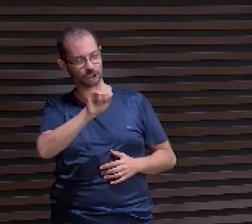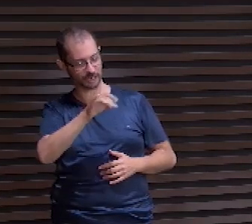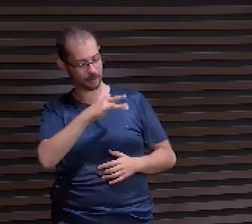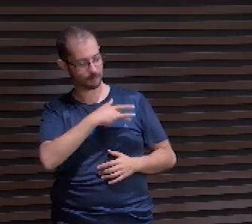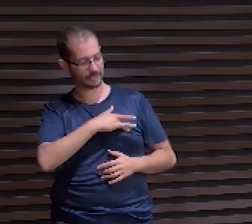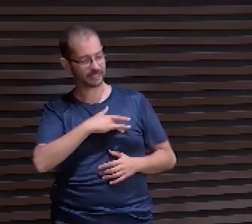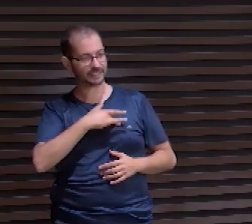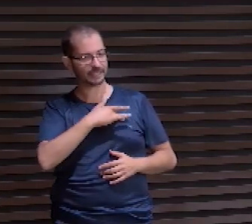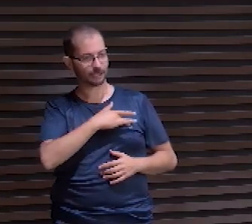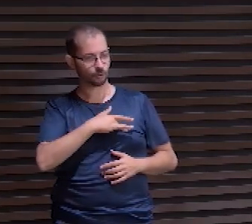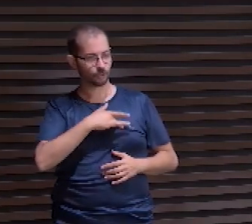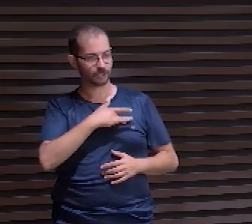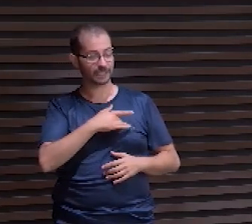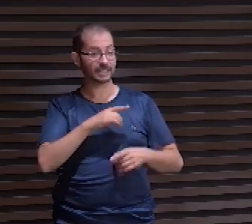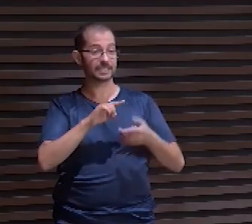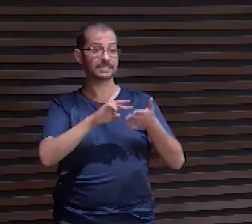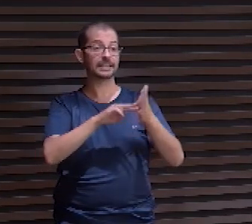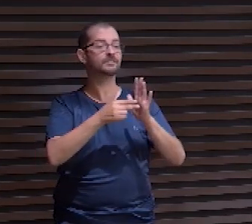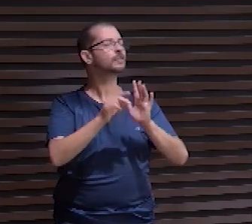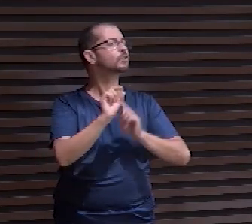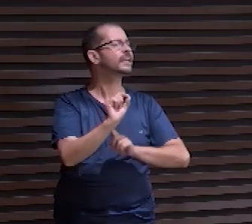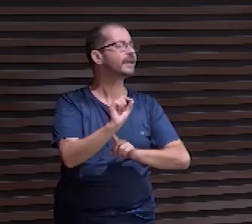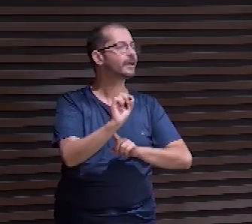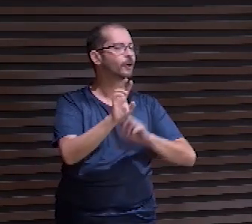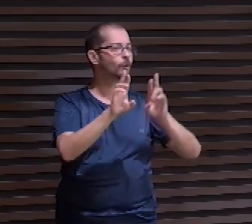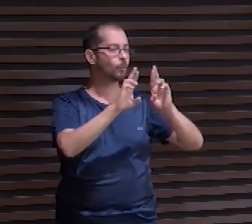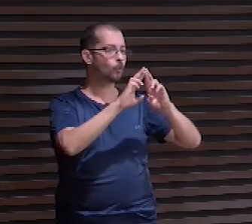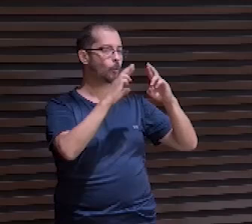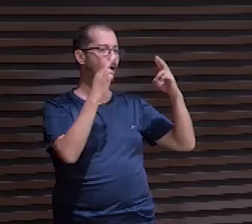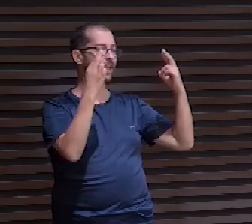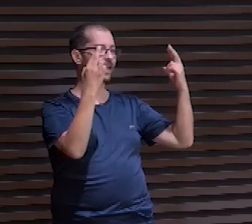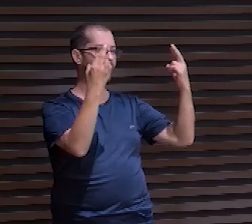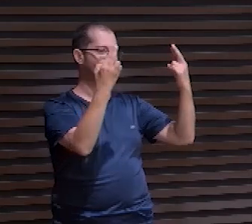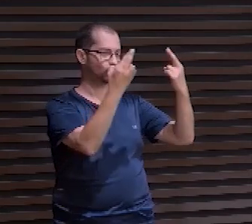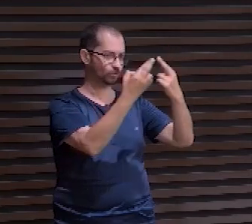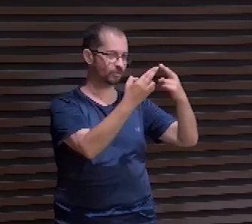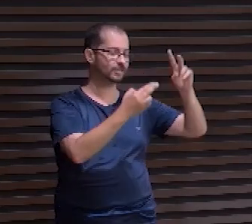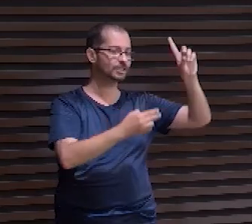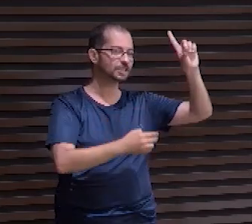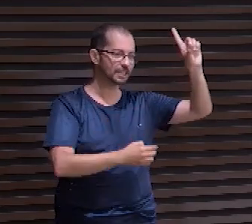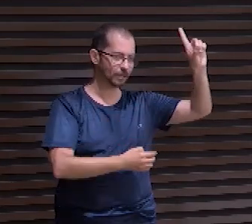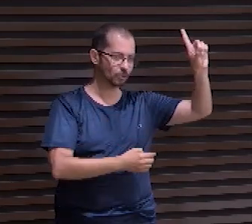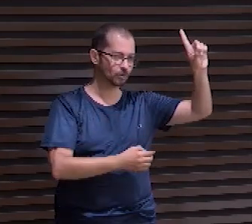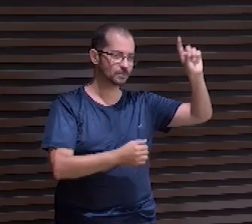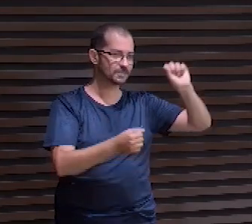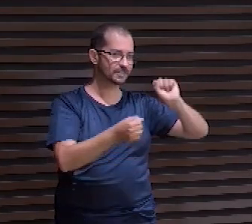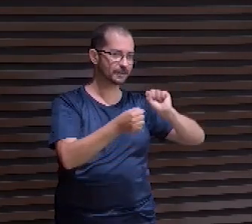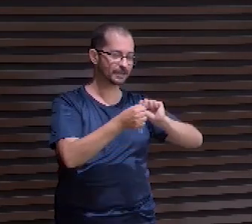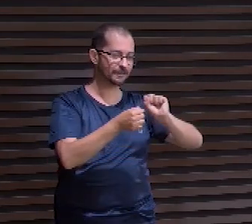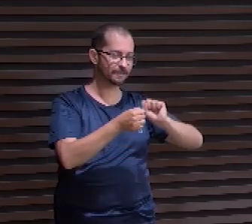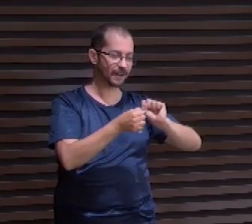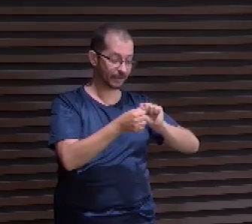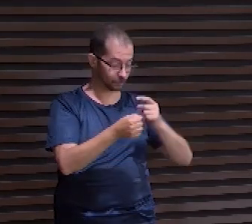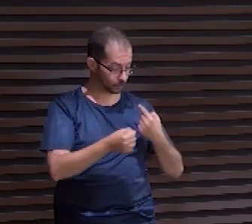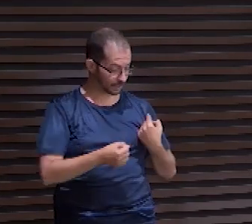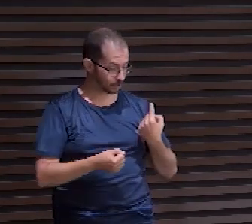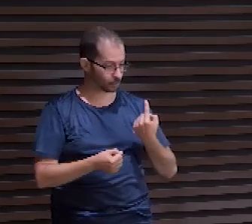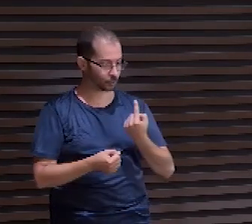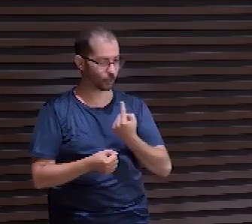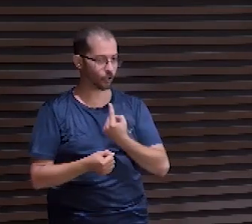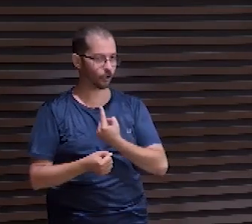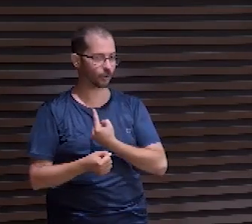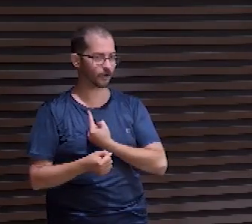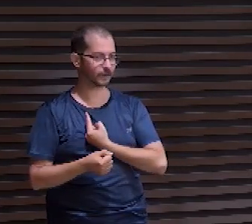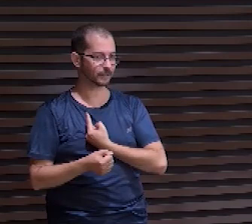É o remo de Deus que faz com que nós não